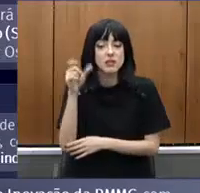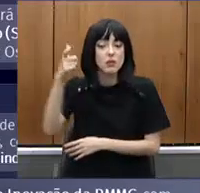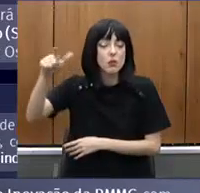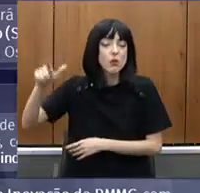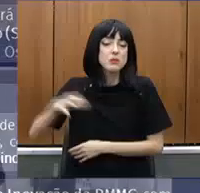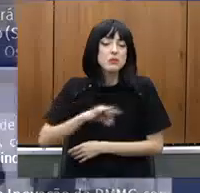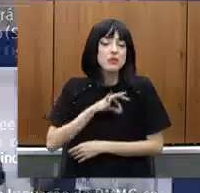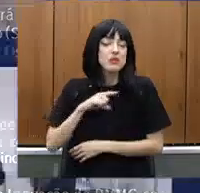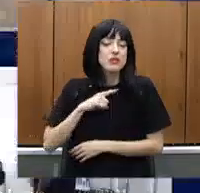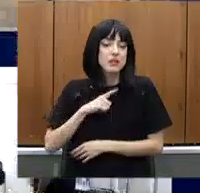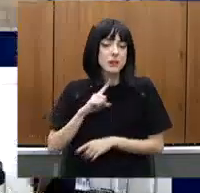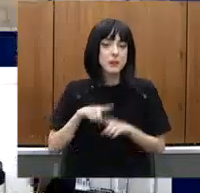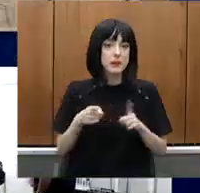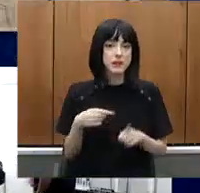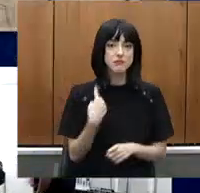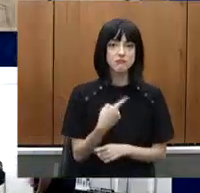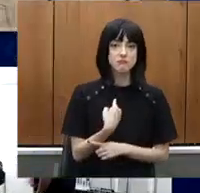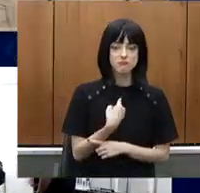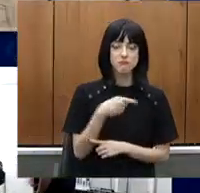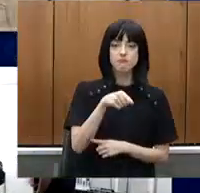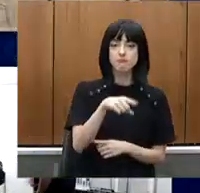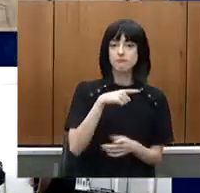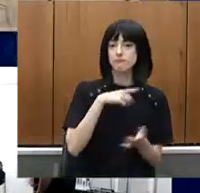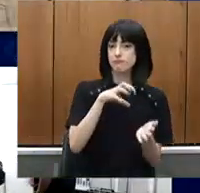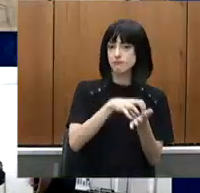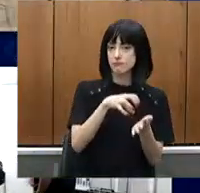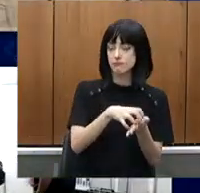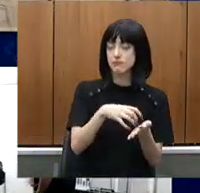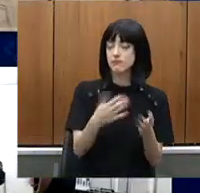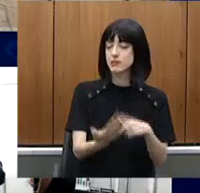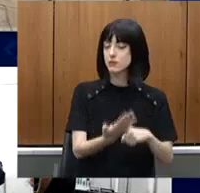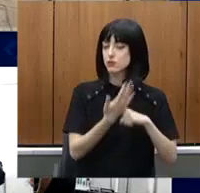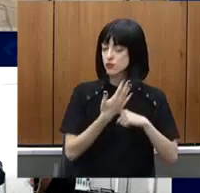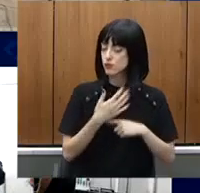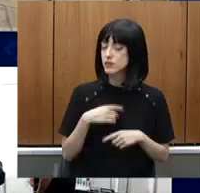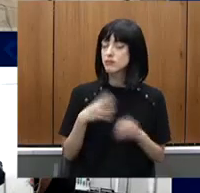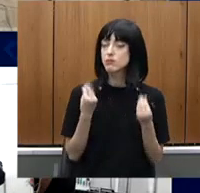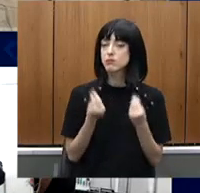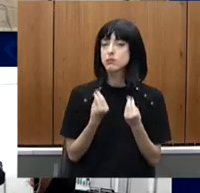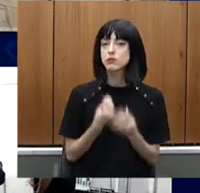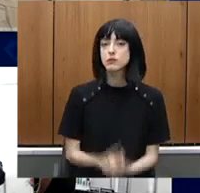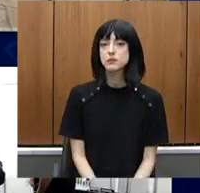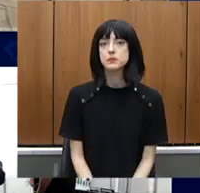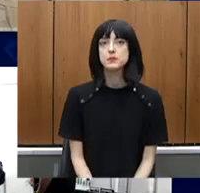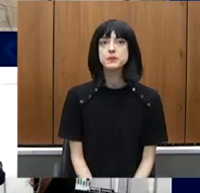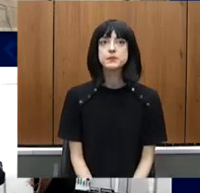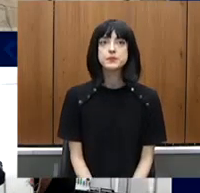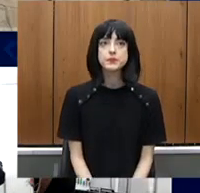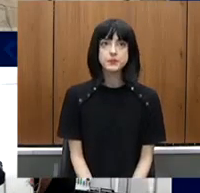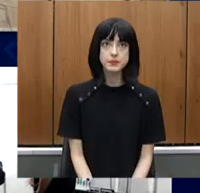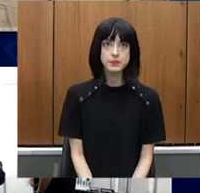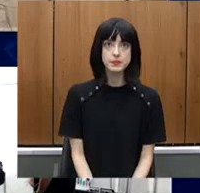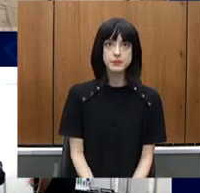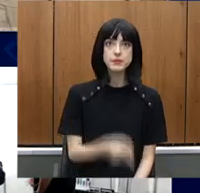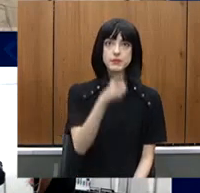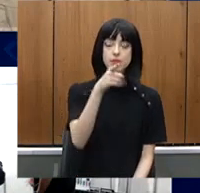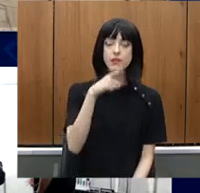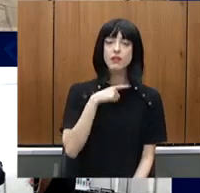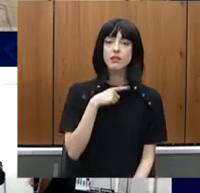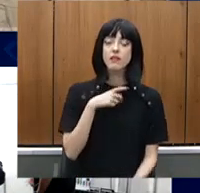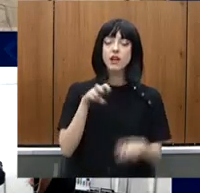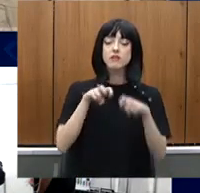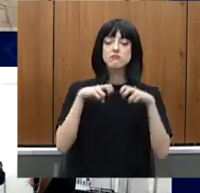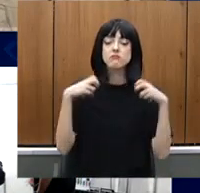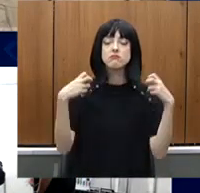fala da Feira aqui é a feira onde nós tivemos mais de um de 1800 pessoas participando representando